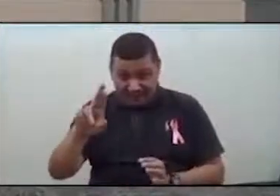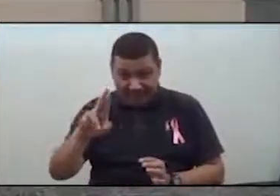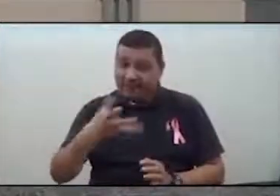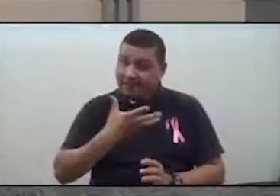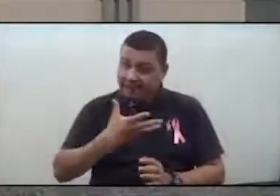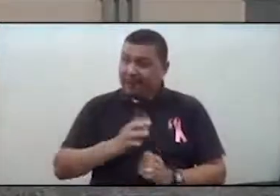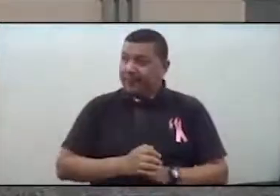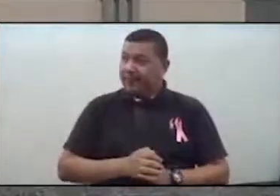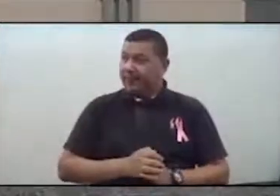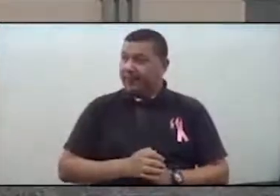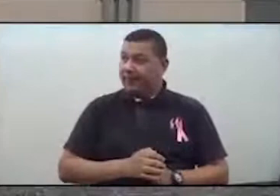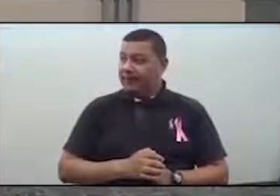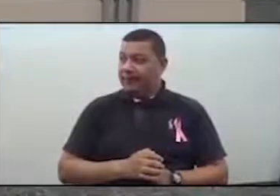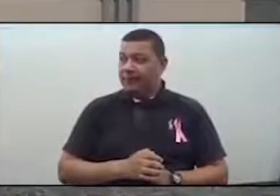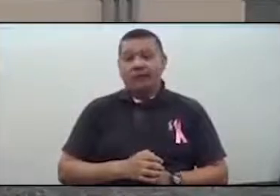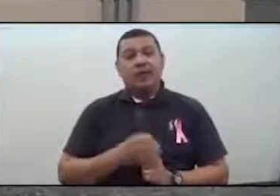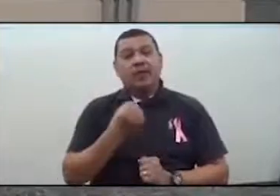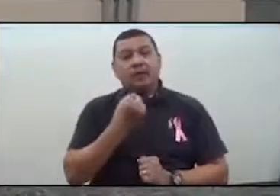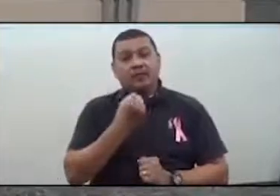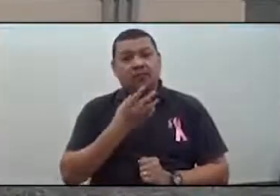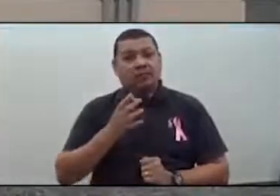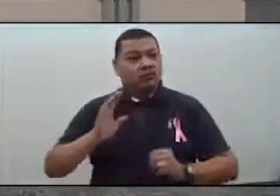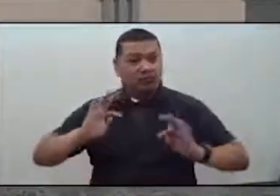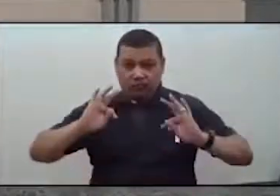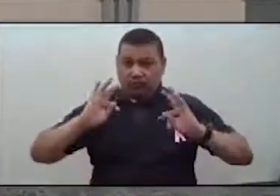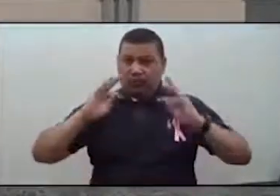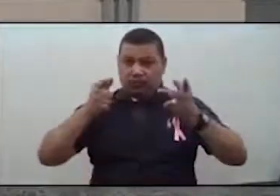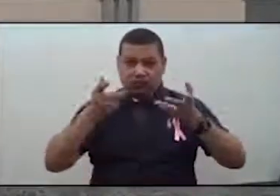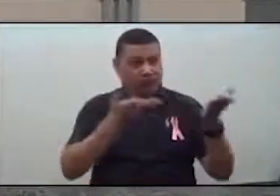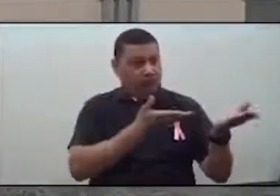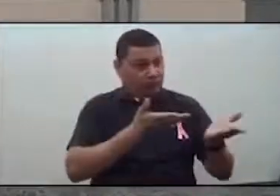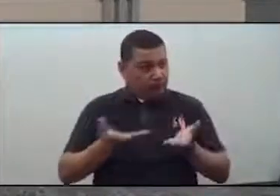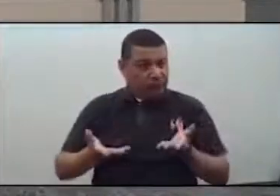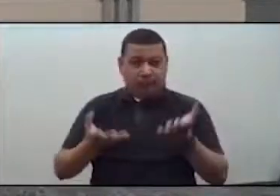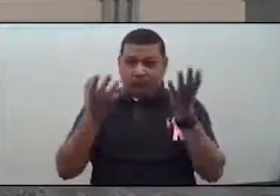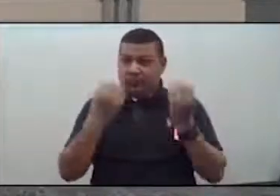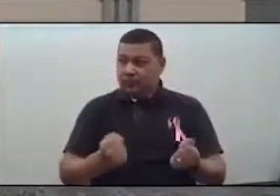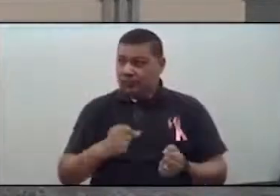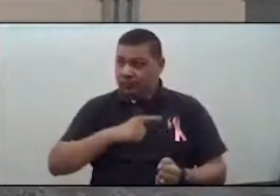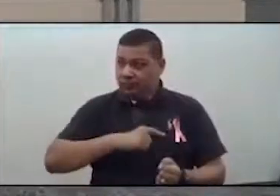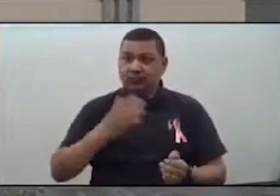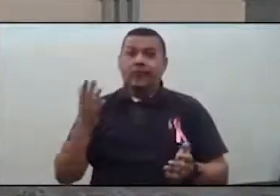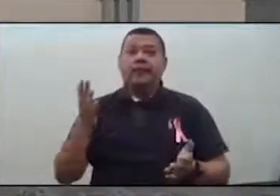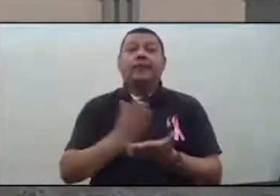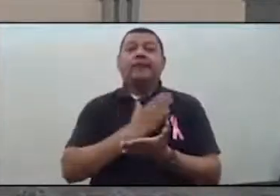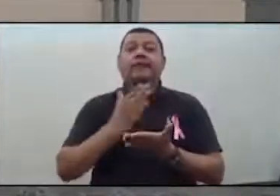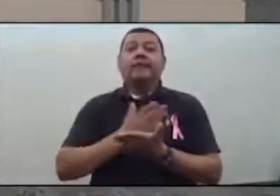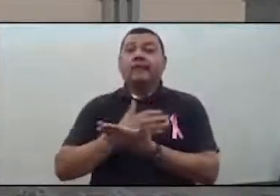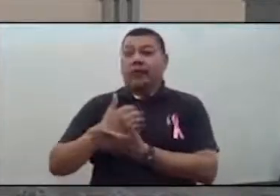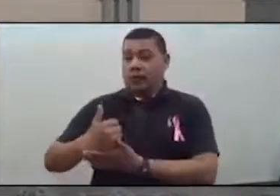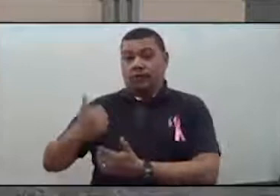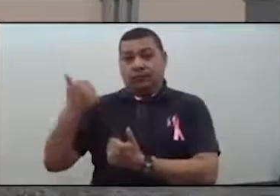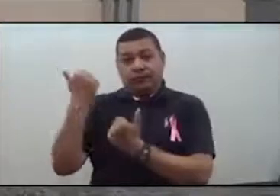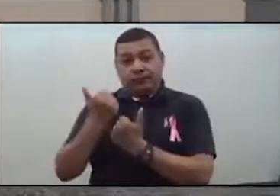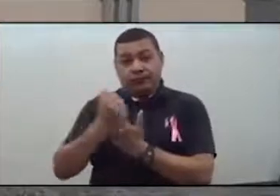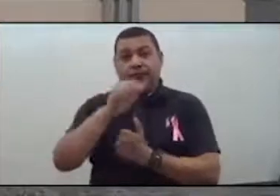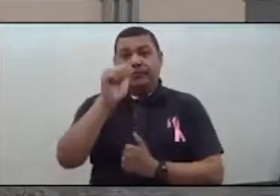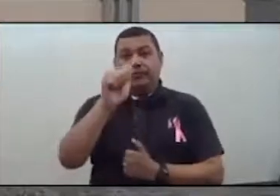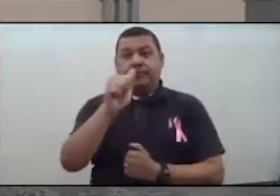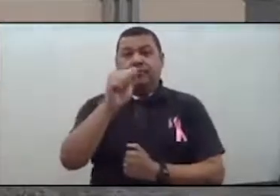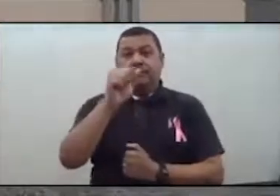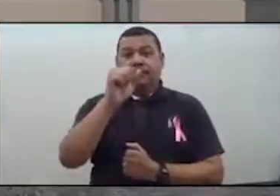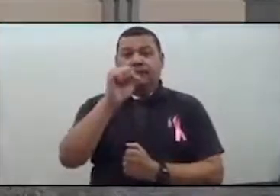né, parabenizar a todos envolvidos, né? Vi que tinha alguns assessores lá também, de alguns vereadores